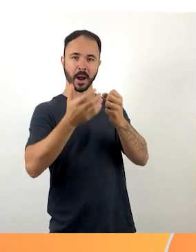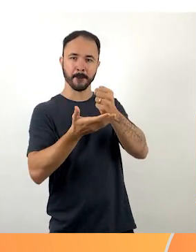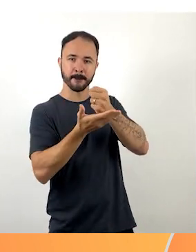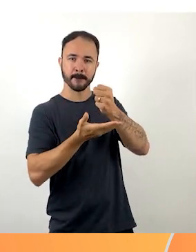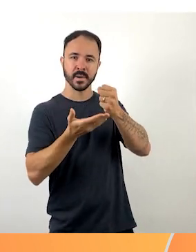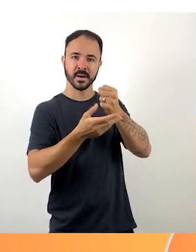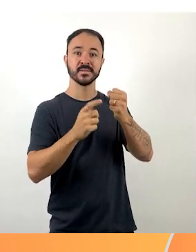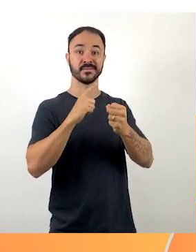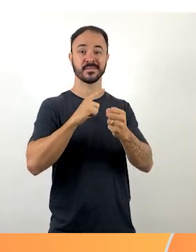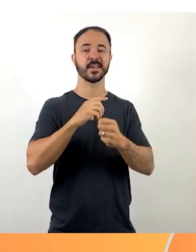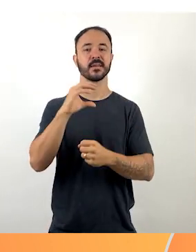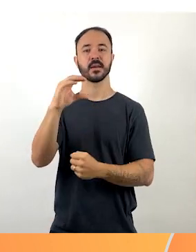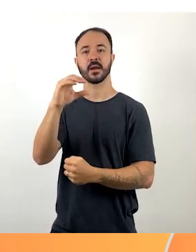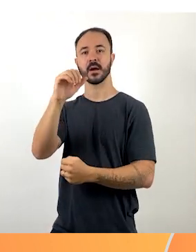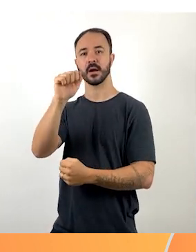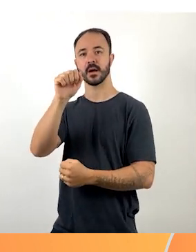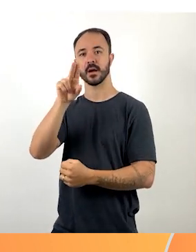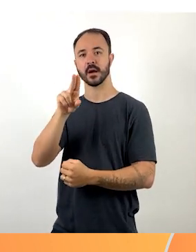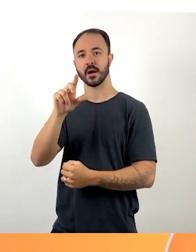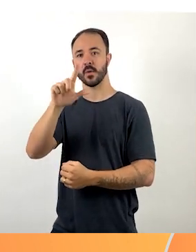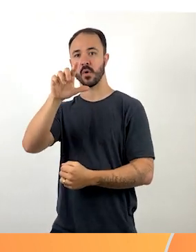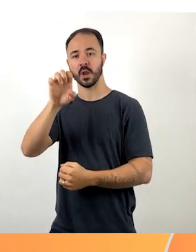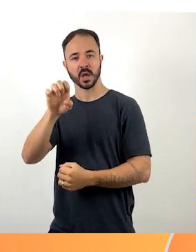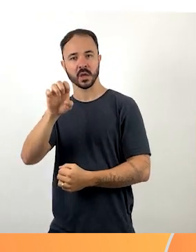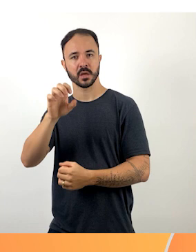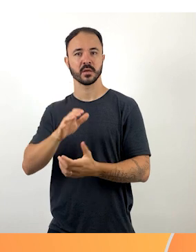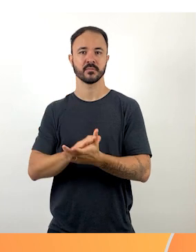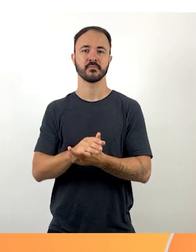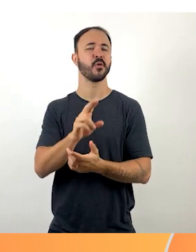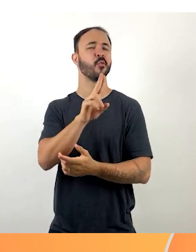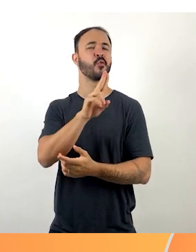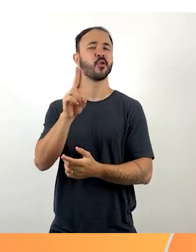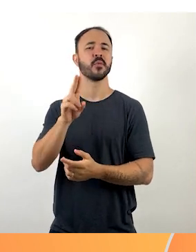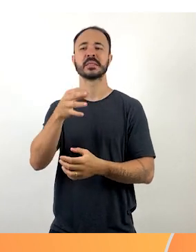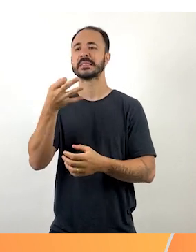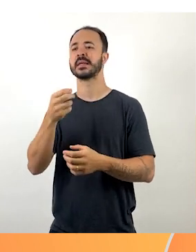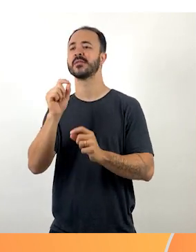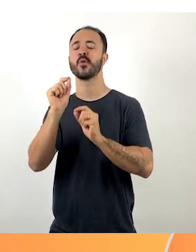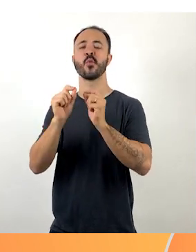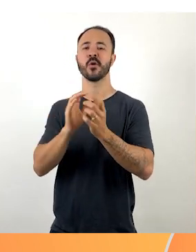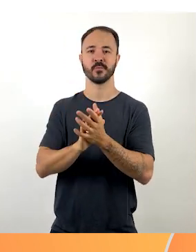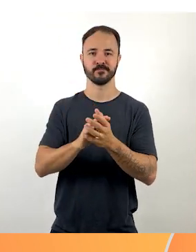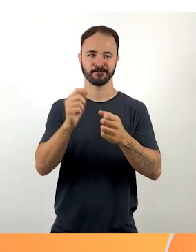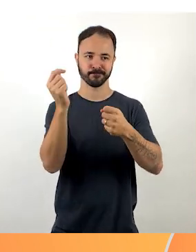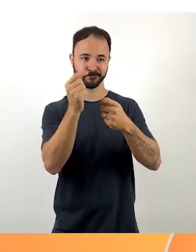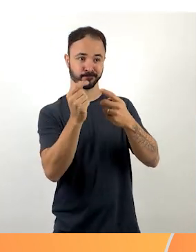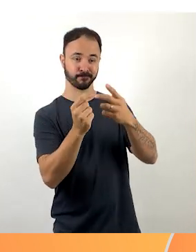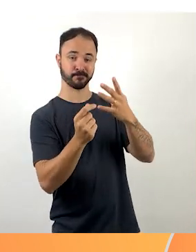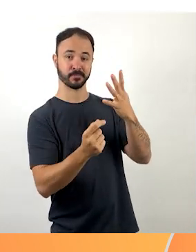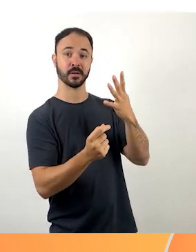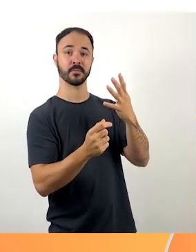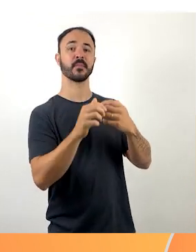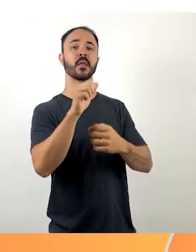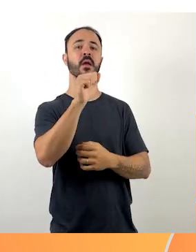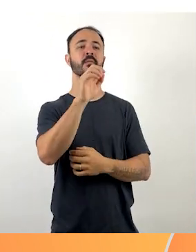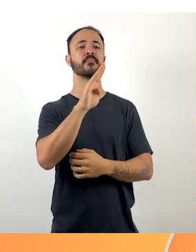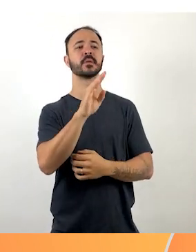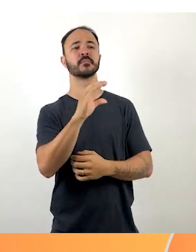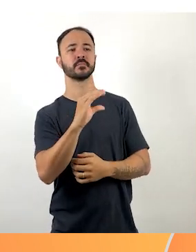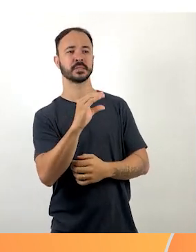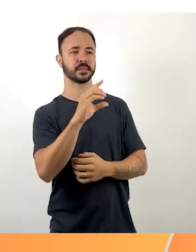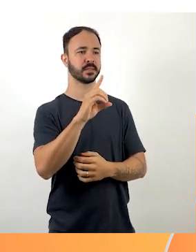caule. Essa estrutura, encontrada principalmente em monocotiledôneas, recebe o nome de: letra A, limbo; letra